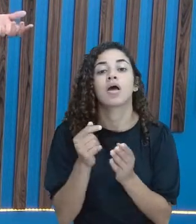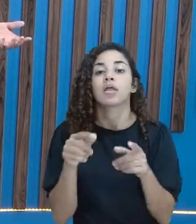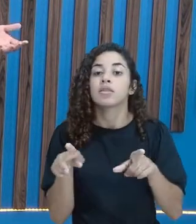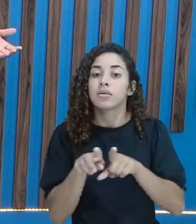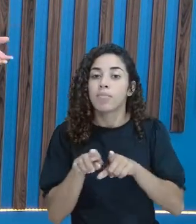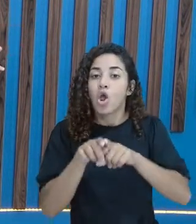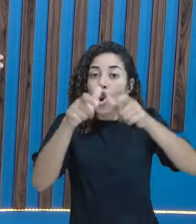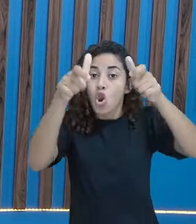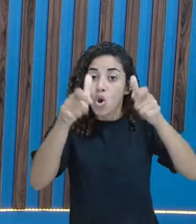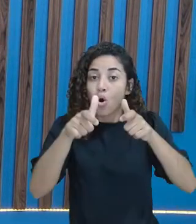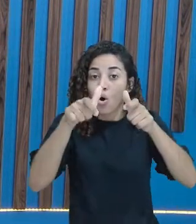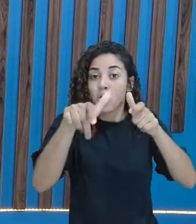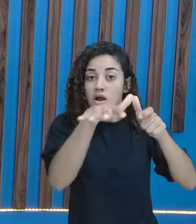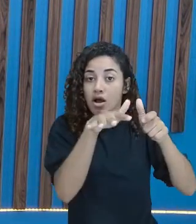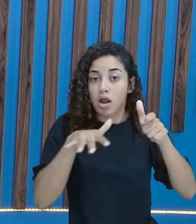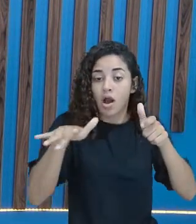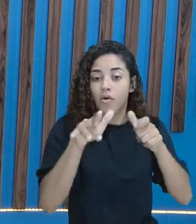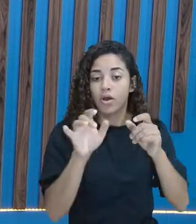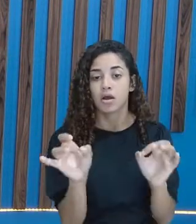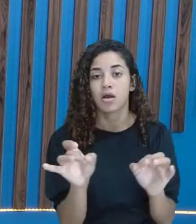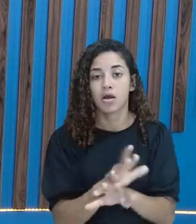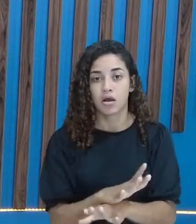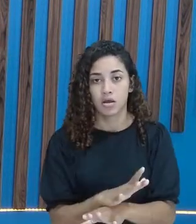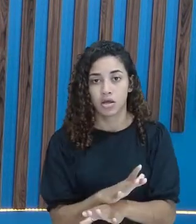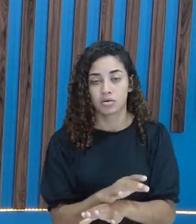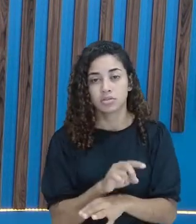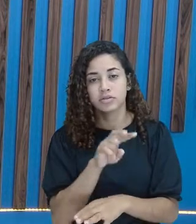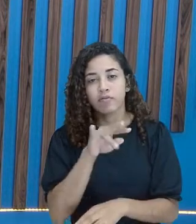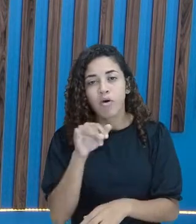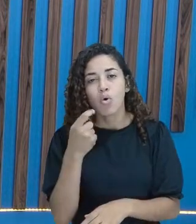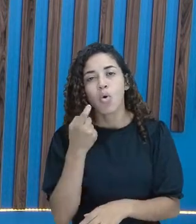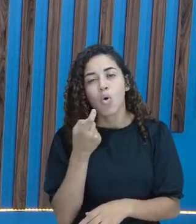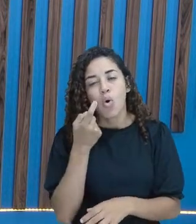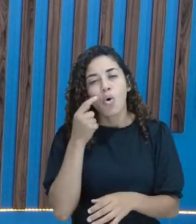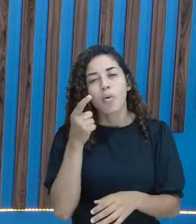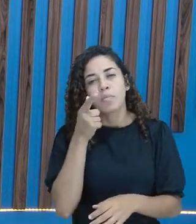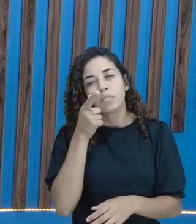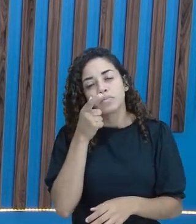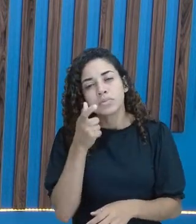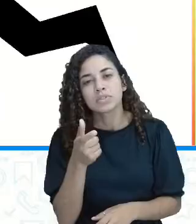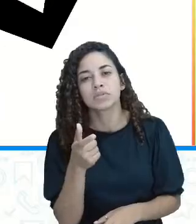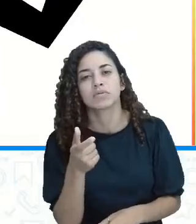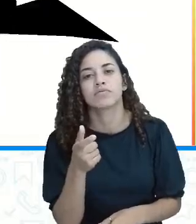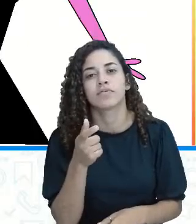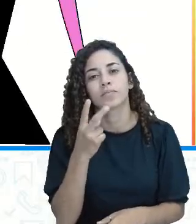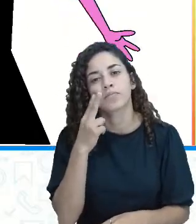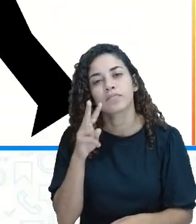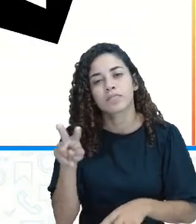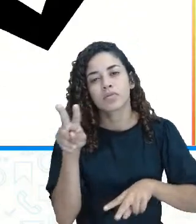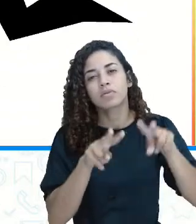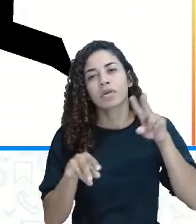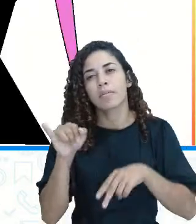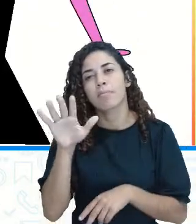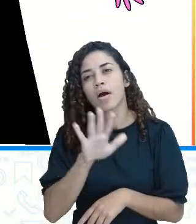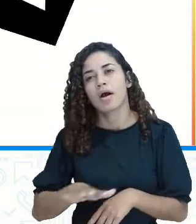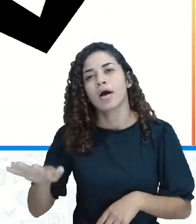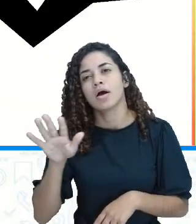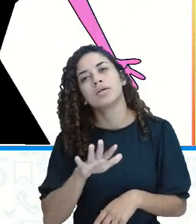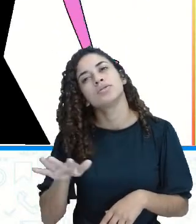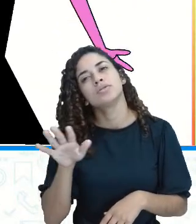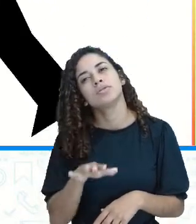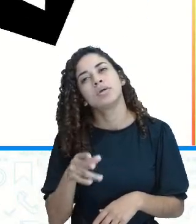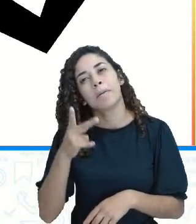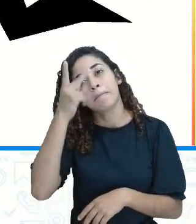local em que ele vai terminar. Observe que eu coloquei aí na tela essa imagem e a pessoa está fazendo uma